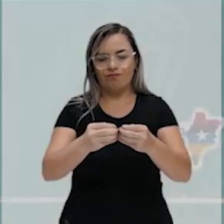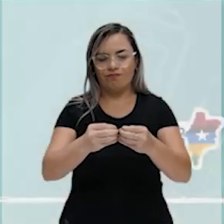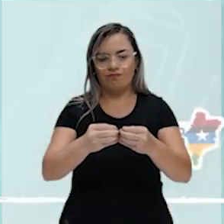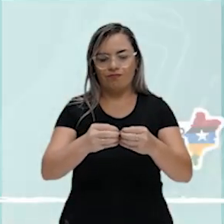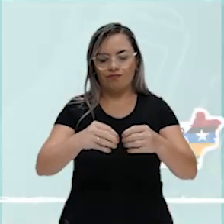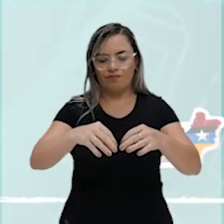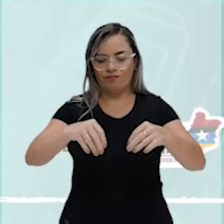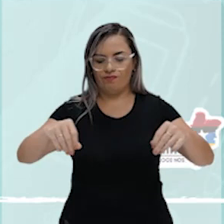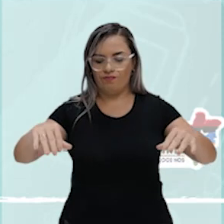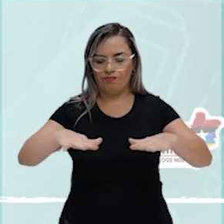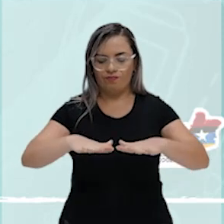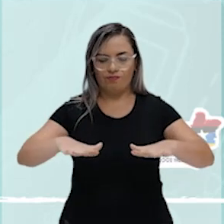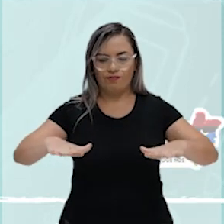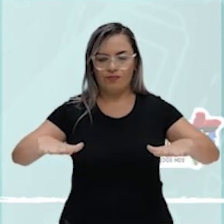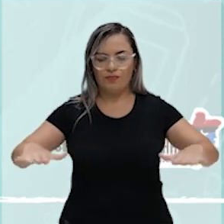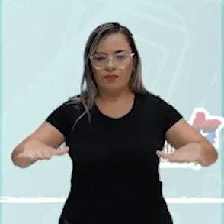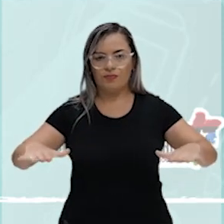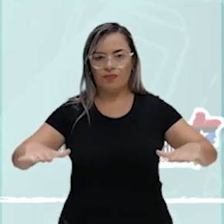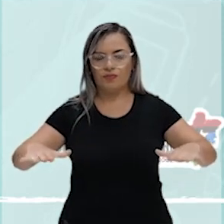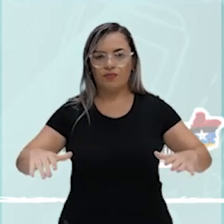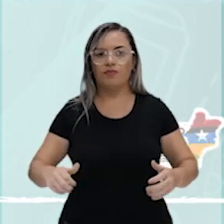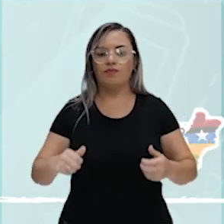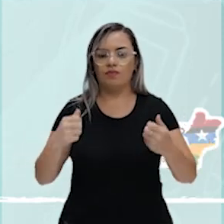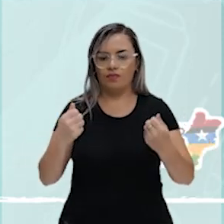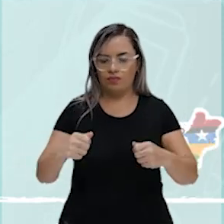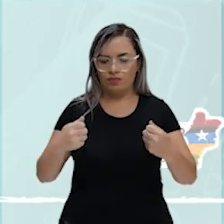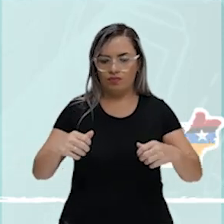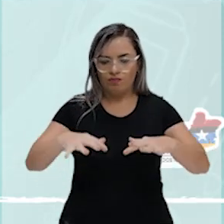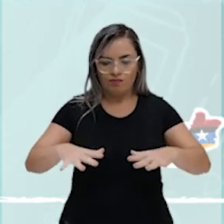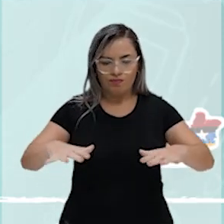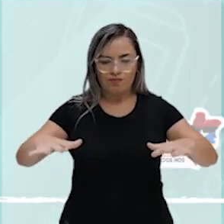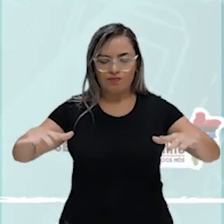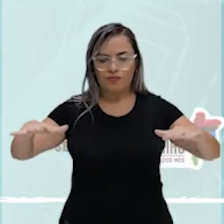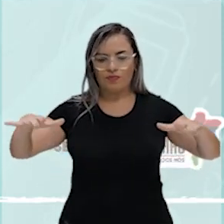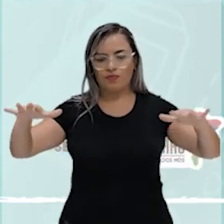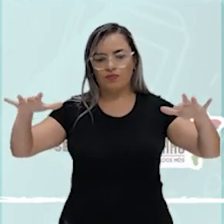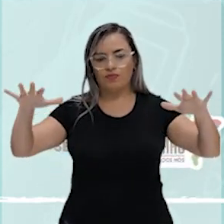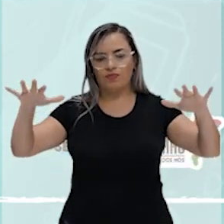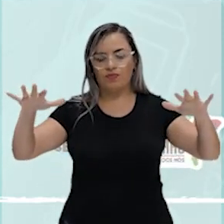à superfície terrestre, eles precisam ser dissipados.